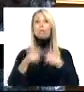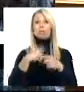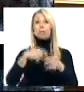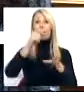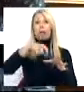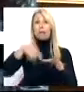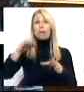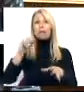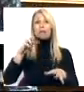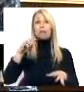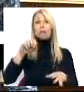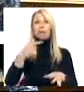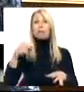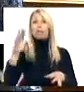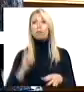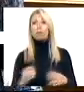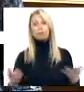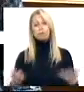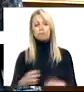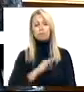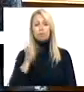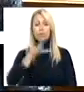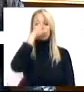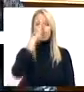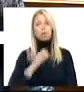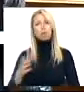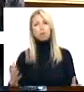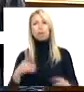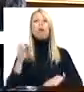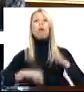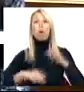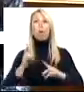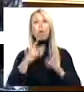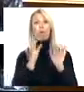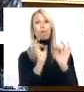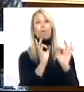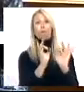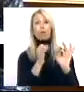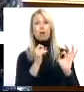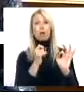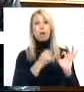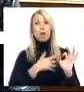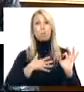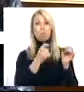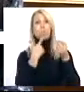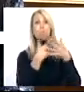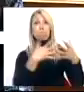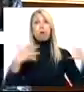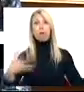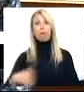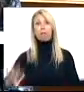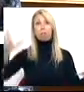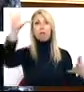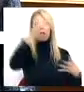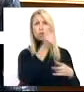sementes. Sr. Primeiro-Ministro, aquilo que está em causa é um grande favor às multinacionais e um grande ataque aos